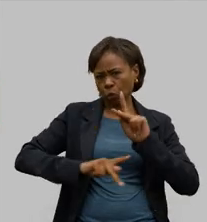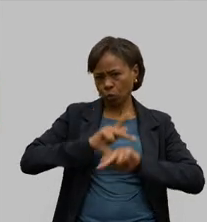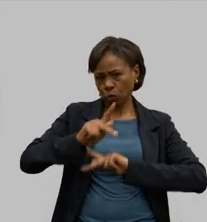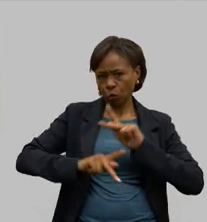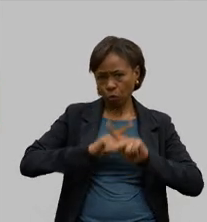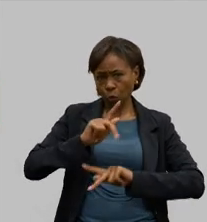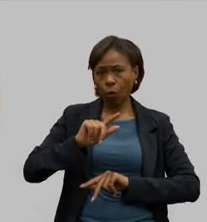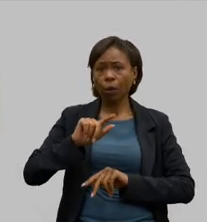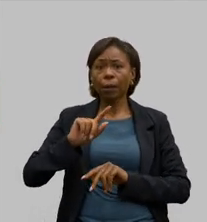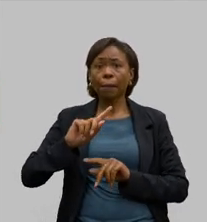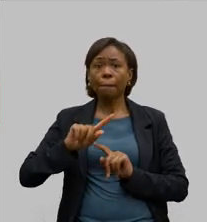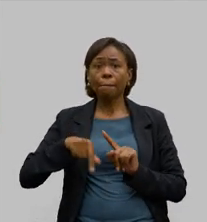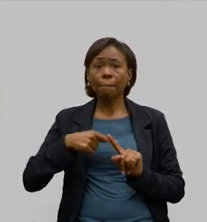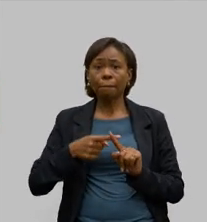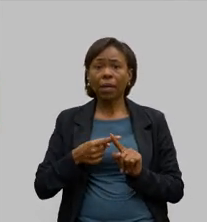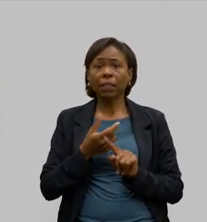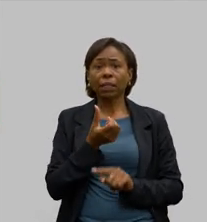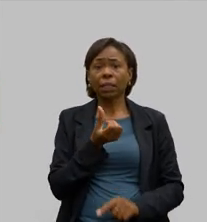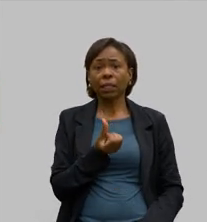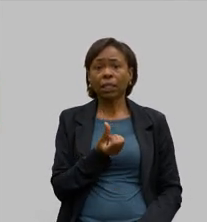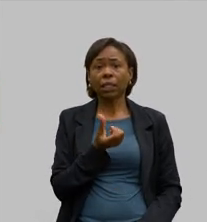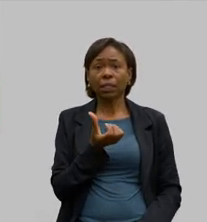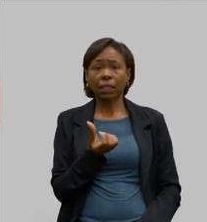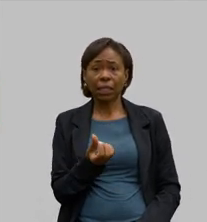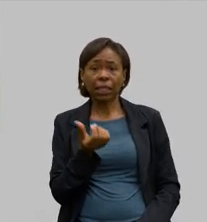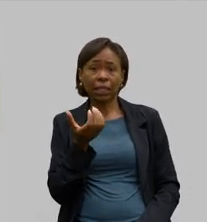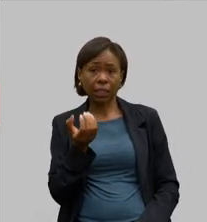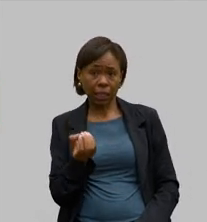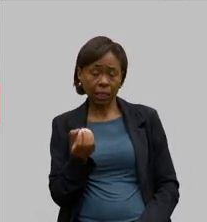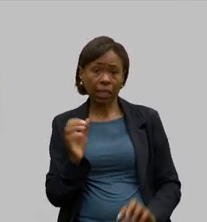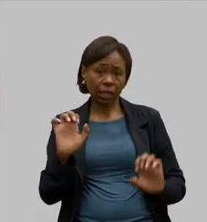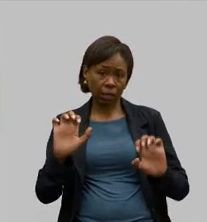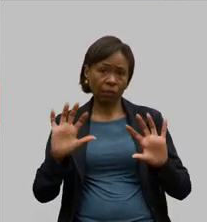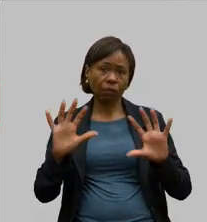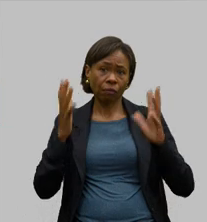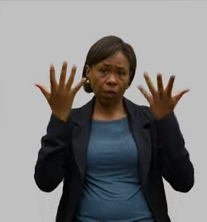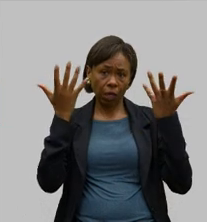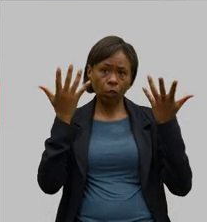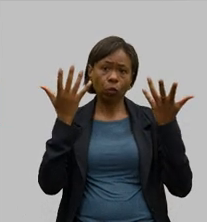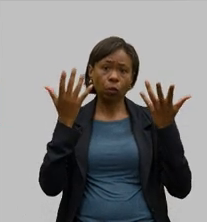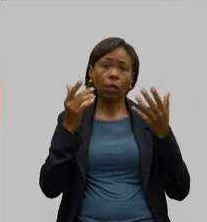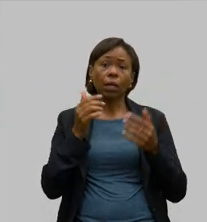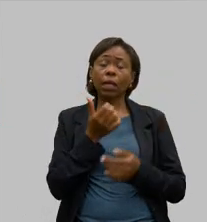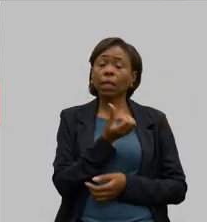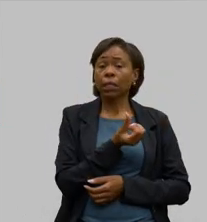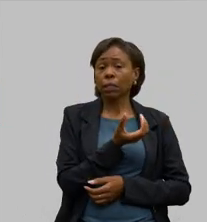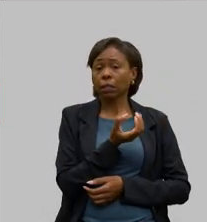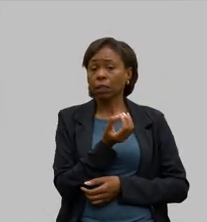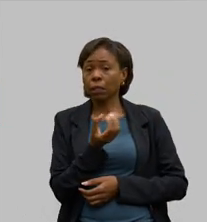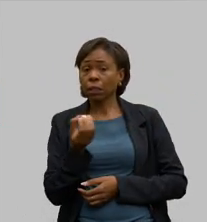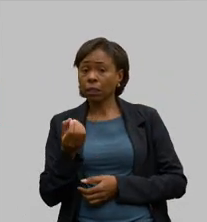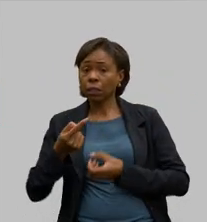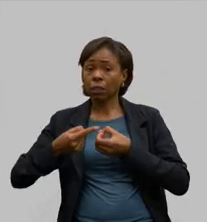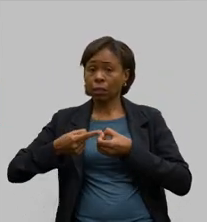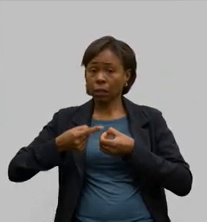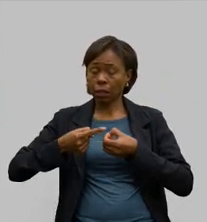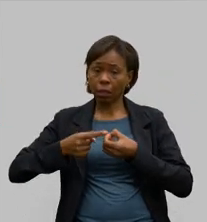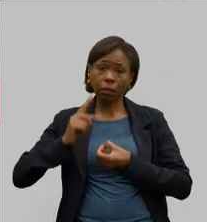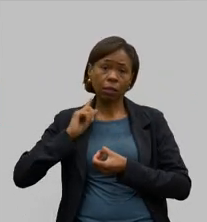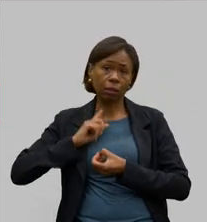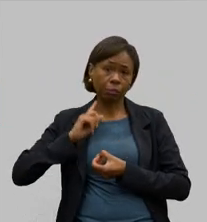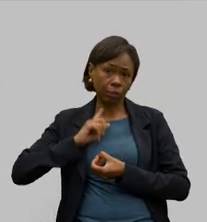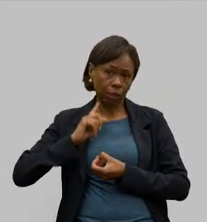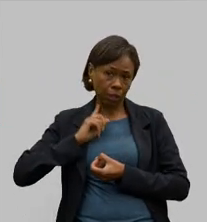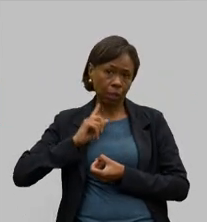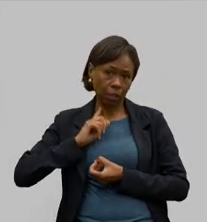Instituto Patrimônio Histórico 660 em 60 600 cidades mineiras a ensinação do Paixão de Cristo que